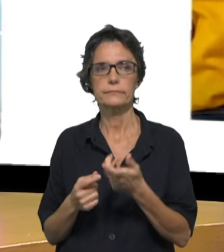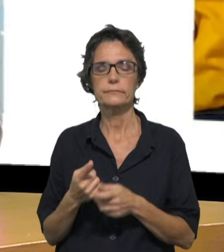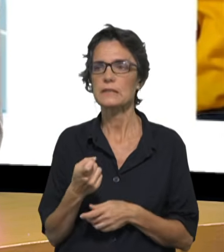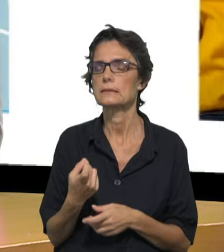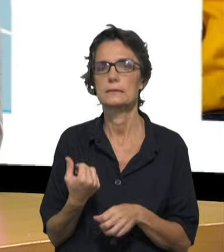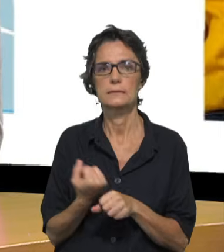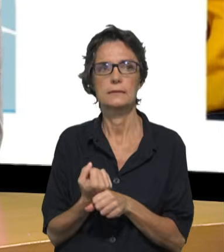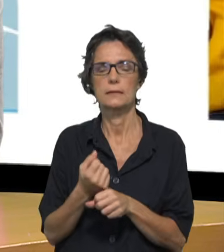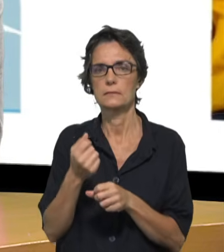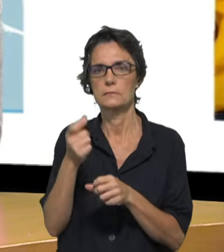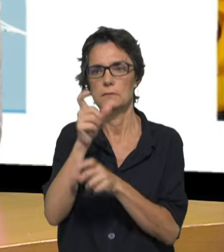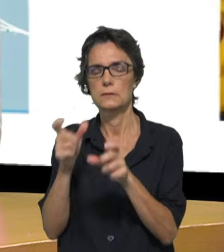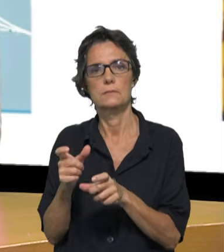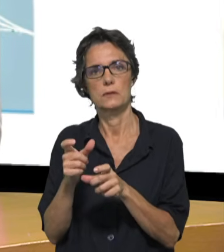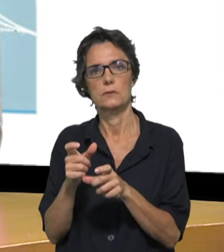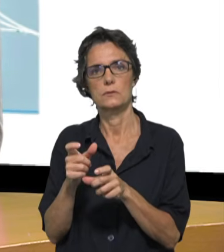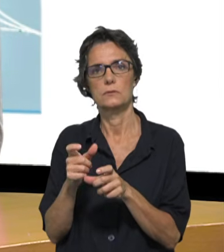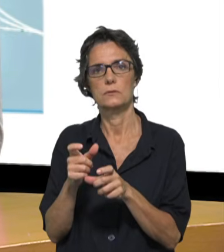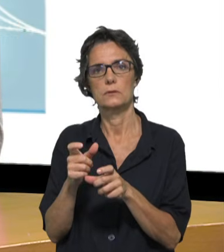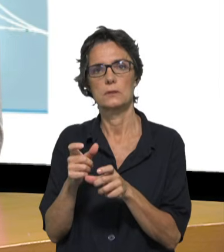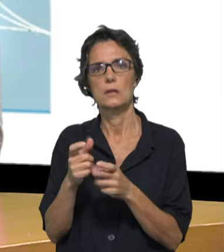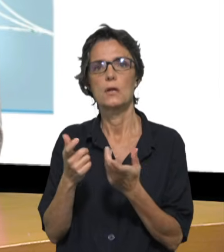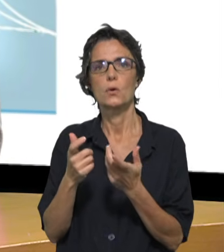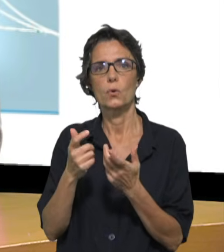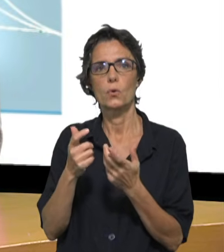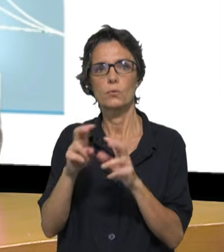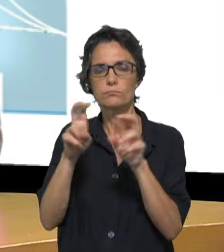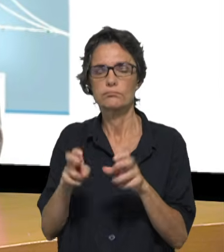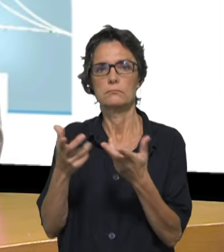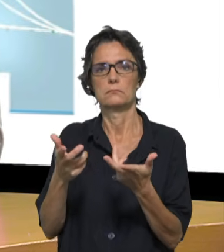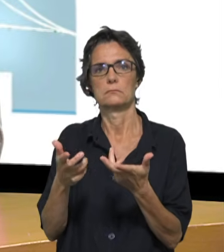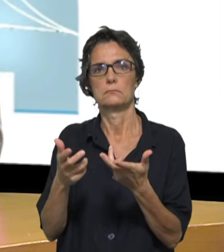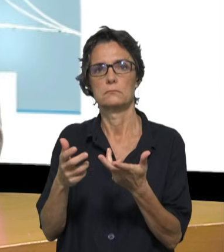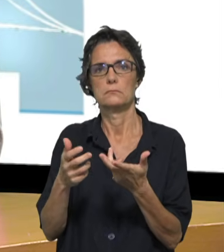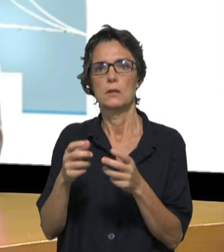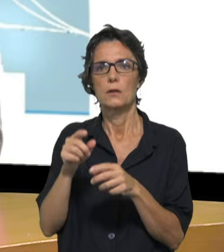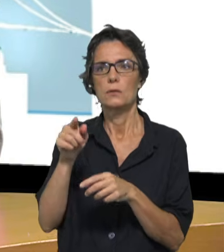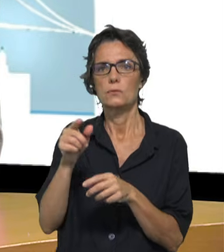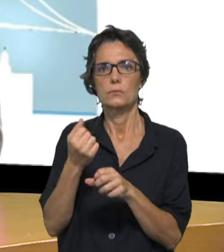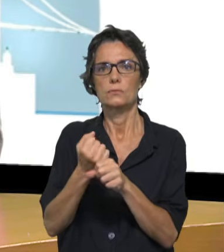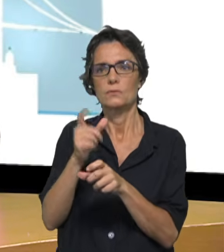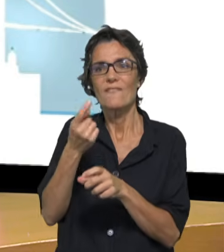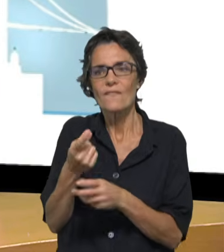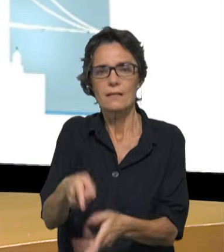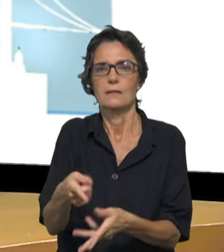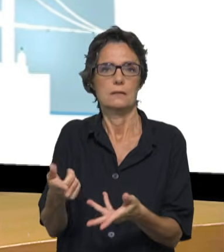de obra qualificada na parte da hotelaria em Portugal. Há falta de mão de obra qualificada.